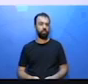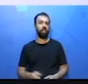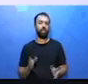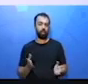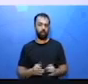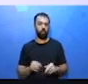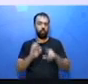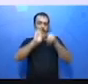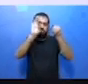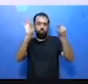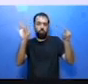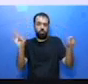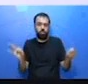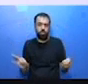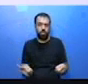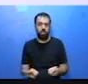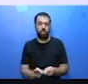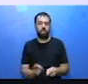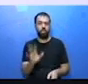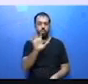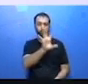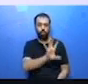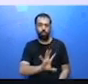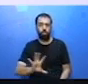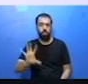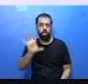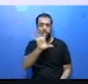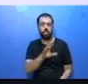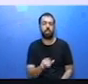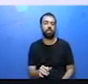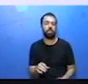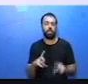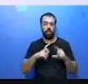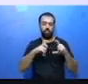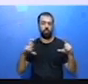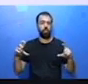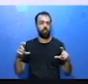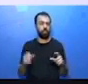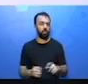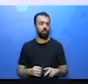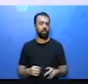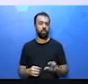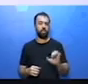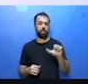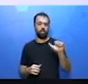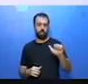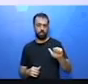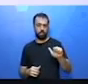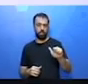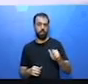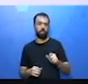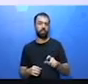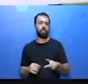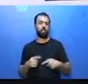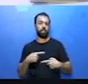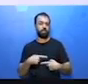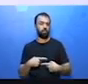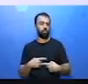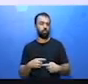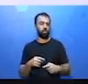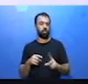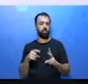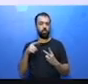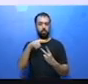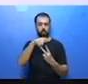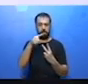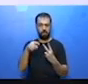Agora a área do círculo. A área é π vezes o raio elevado ao quadrado. Então, se eu